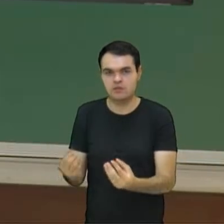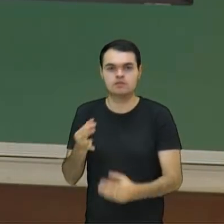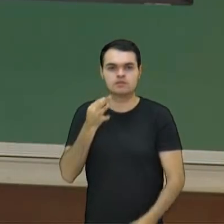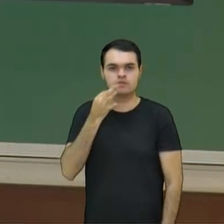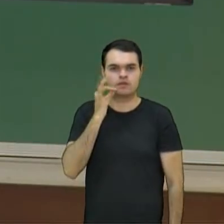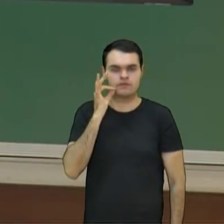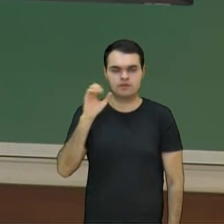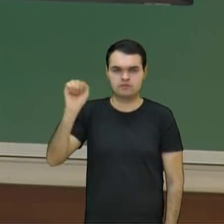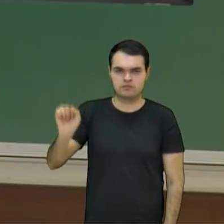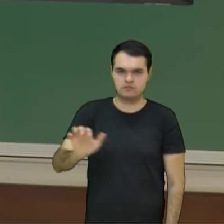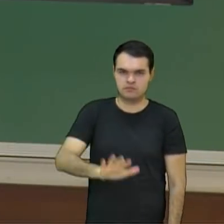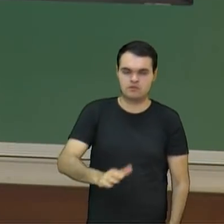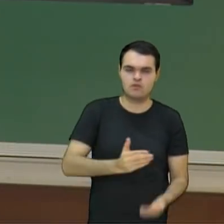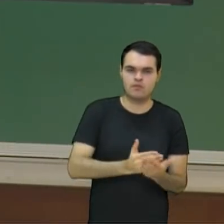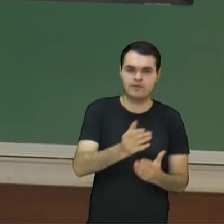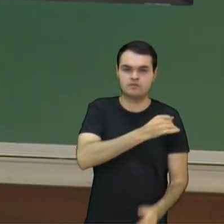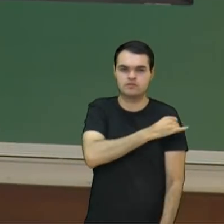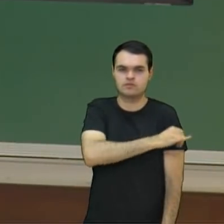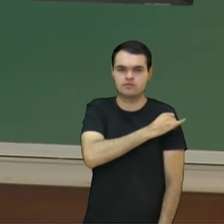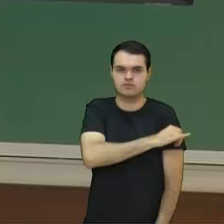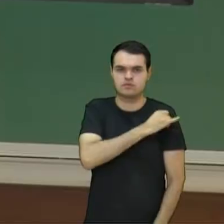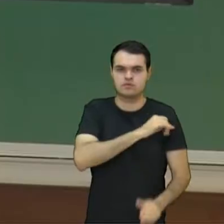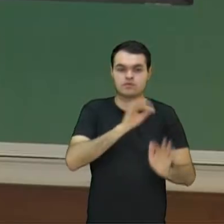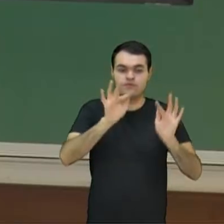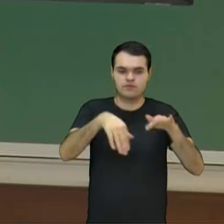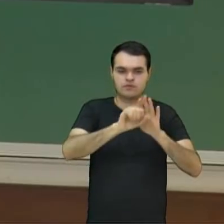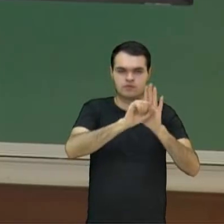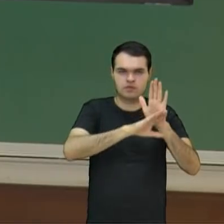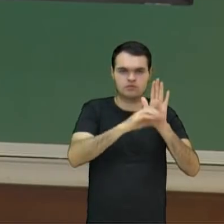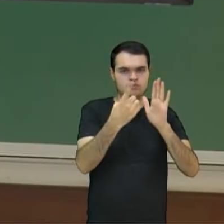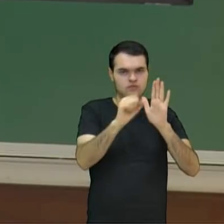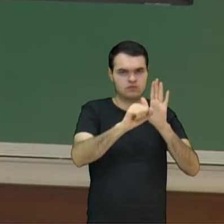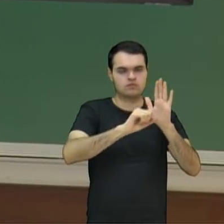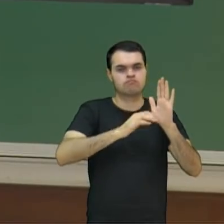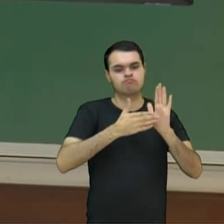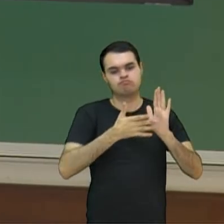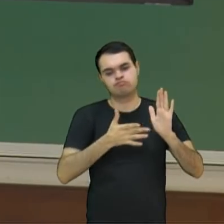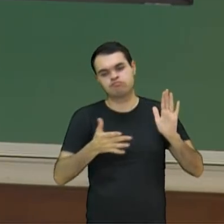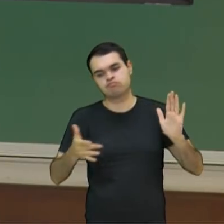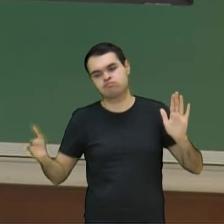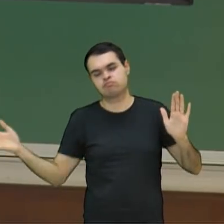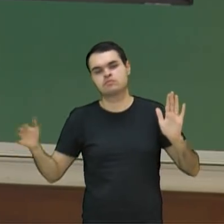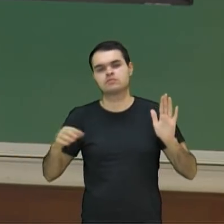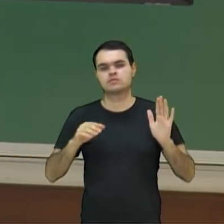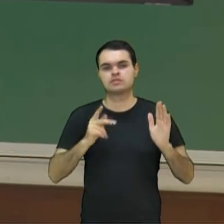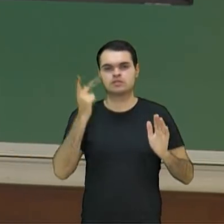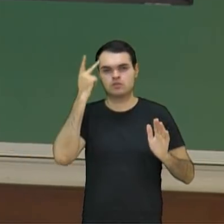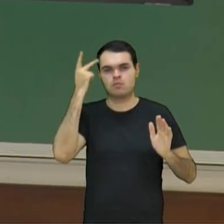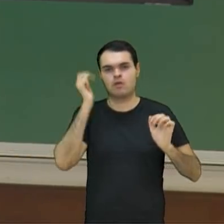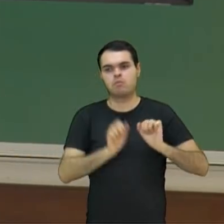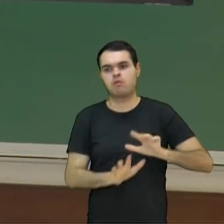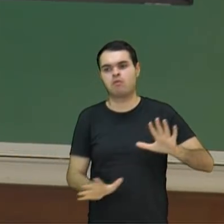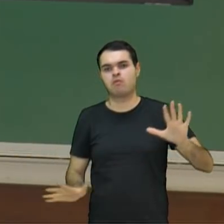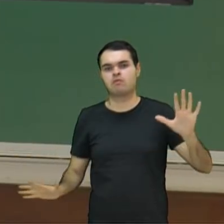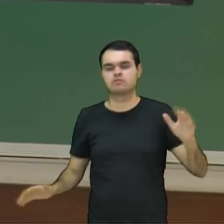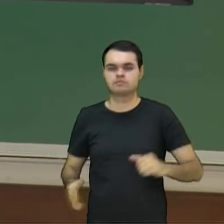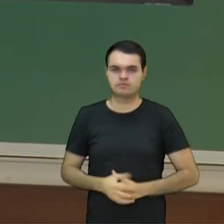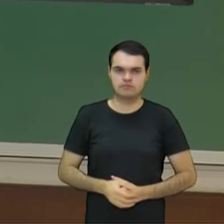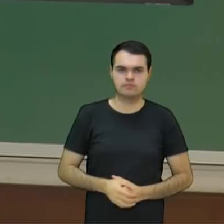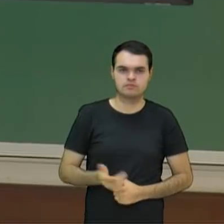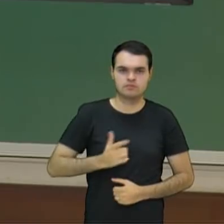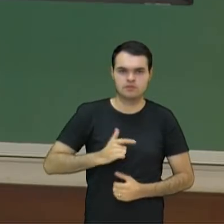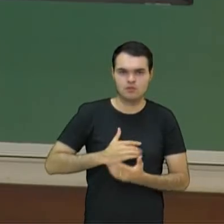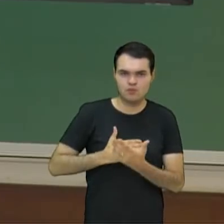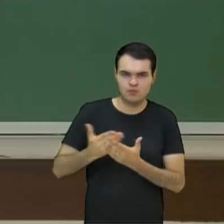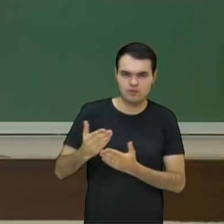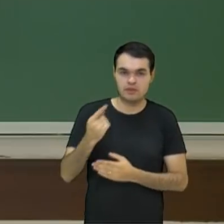ela começa ali no Rio de Janeiro, no final do século XVIII, e depois ela se expande para São Paulo. Então a gente tem o início do cultivo do